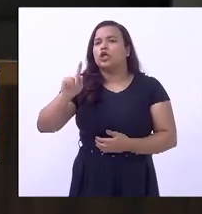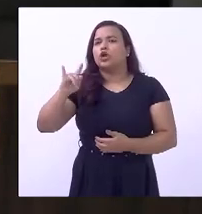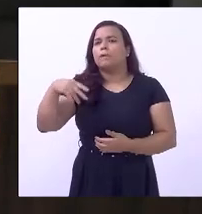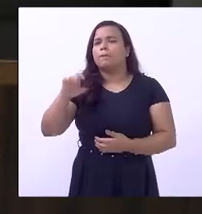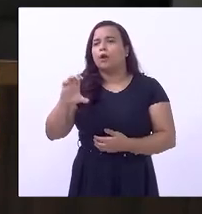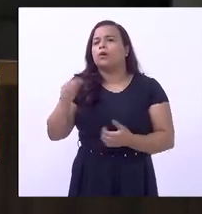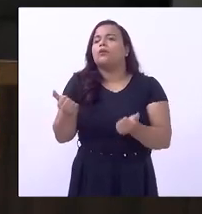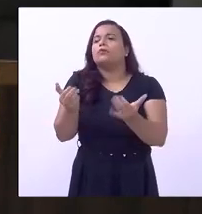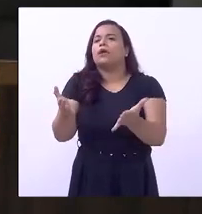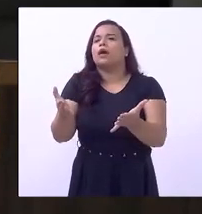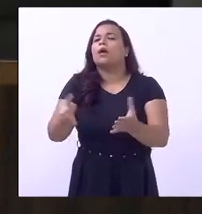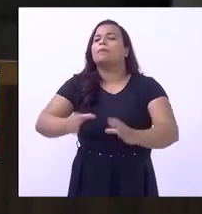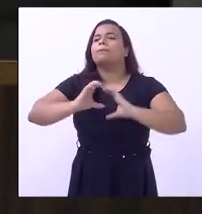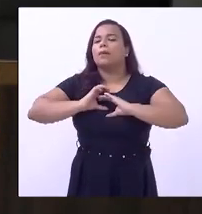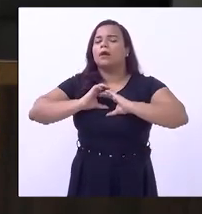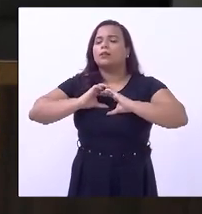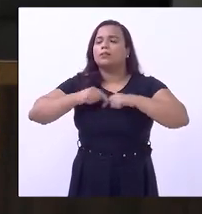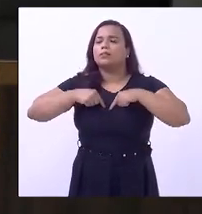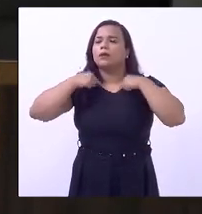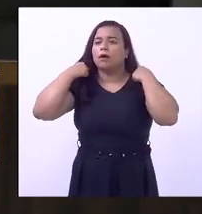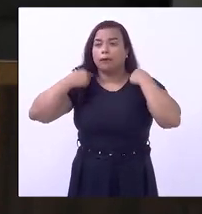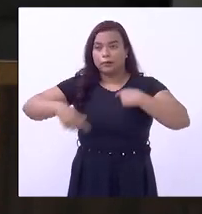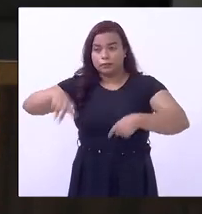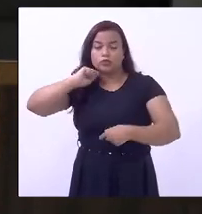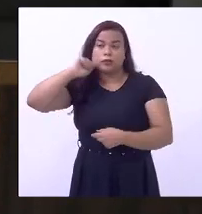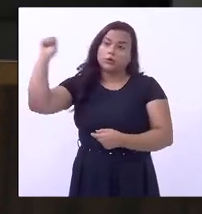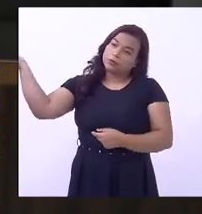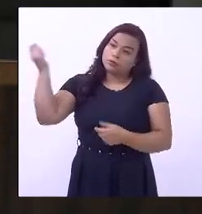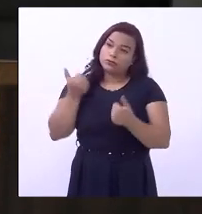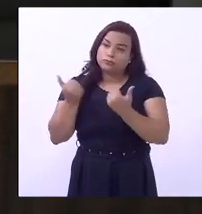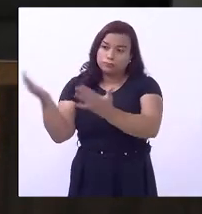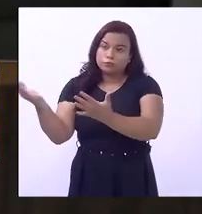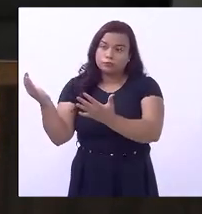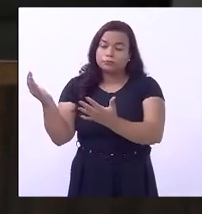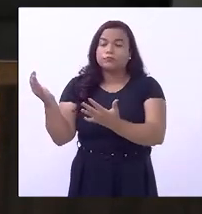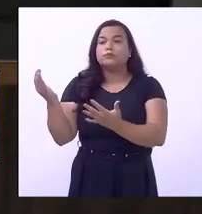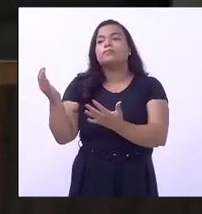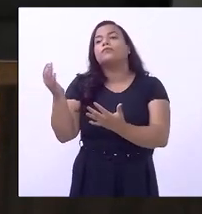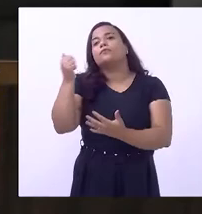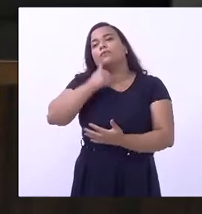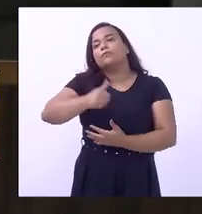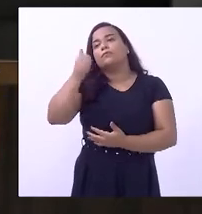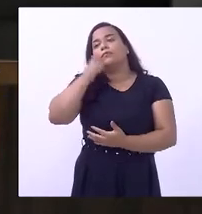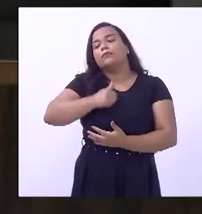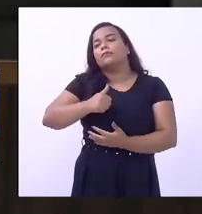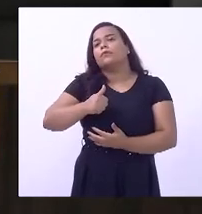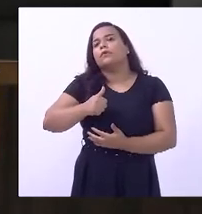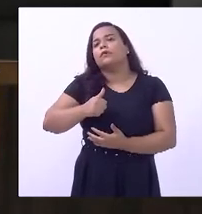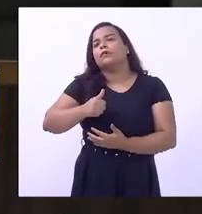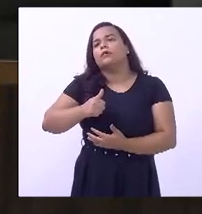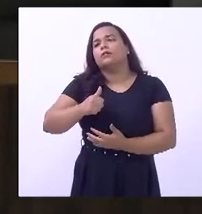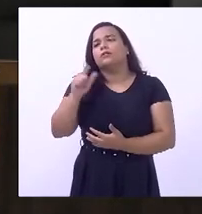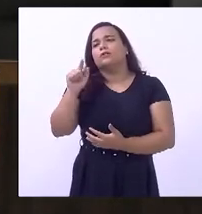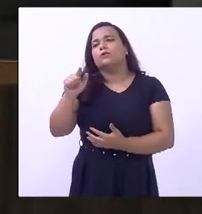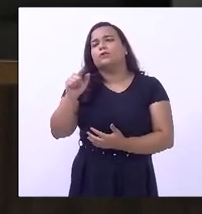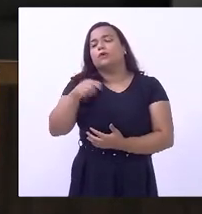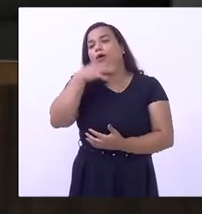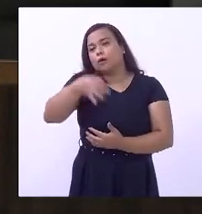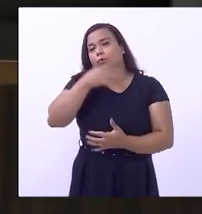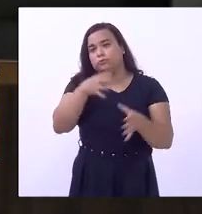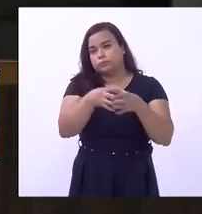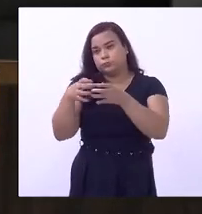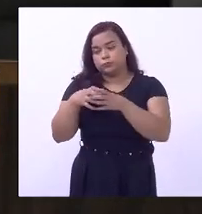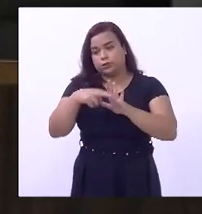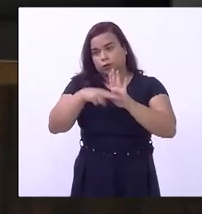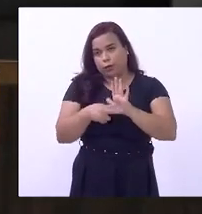delegada Tatiane Queiroz, secretária de Estado da Assistência à Vítima do Rio de Janeiro. Aparecida a comissão de normas internas e proporção externa,